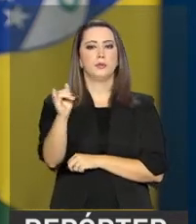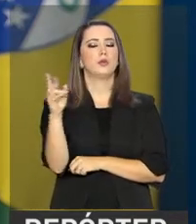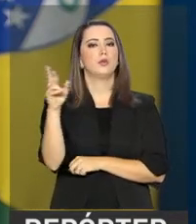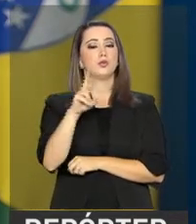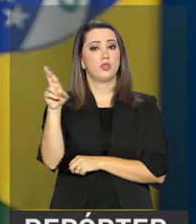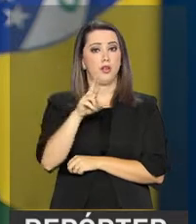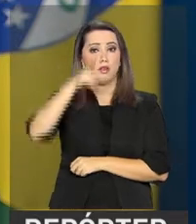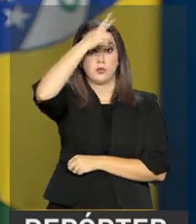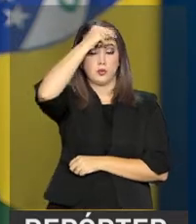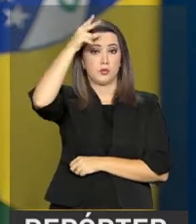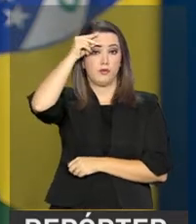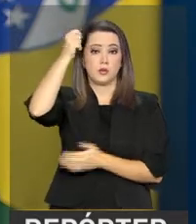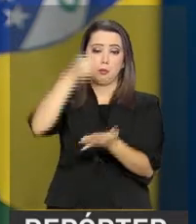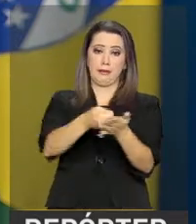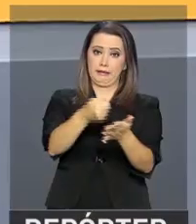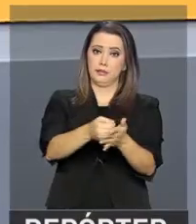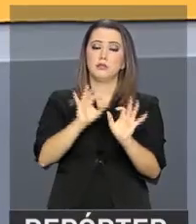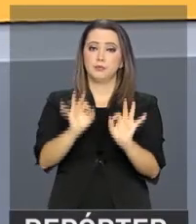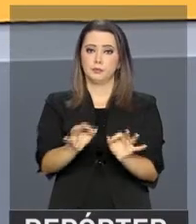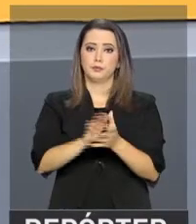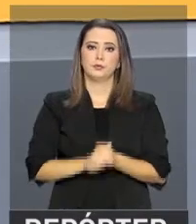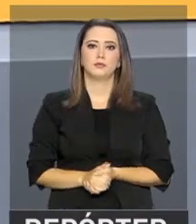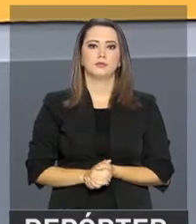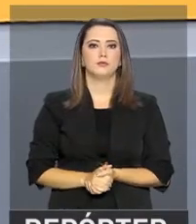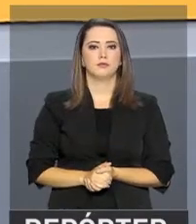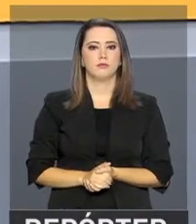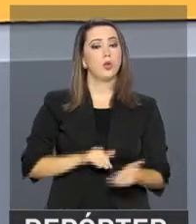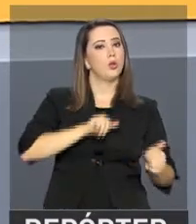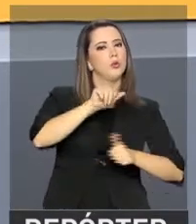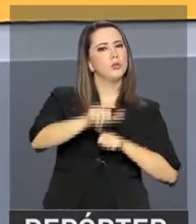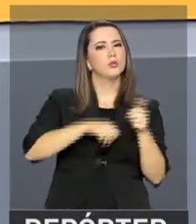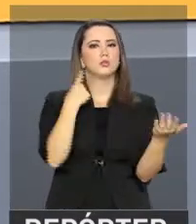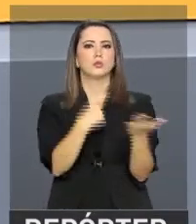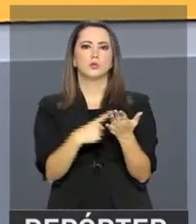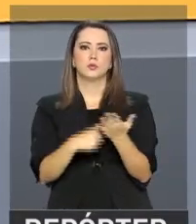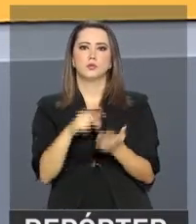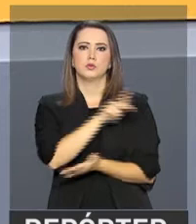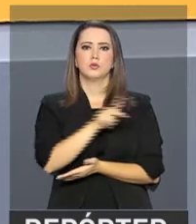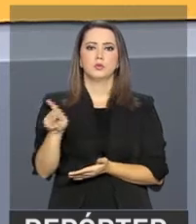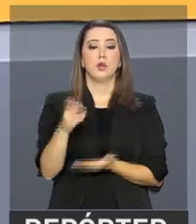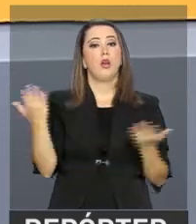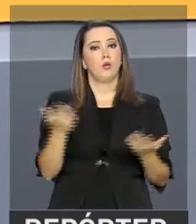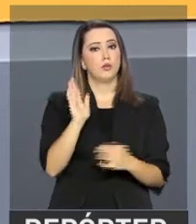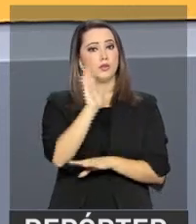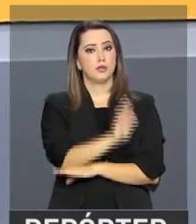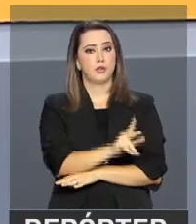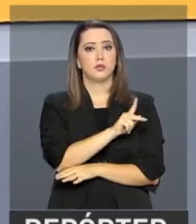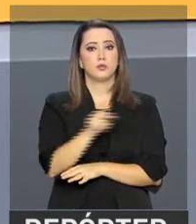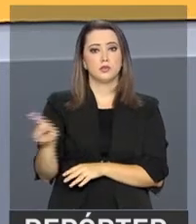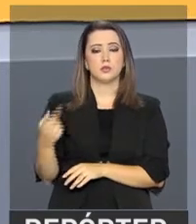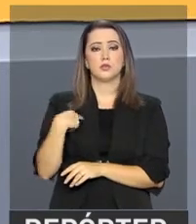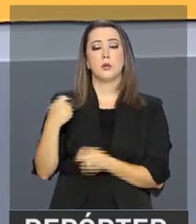prefeitos também fecharam os seus balanços em uma alteração na agenda do presidente agora tarde michel temer vai